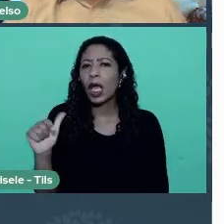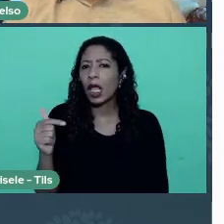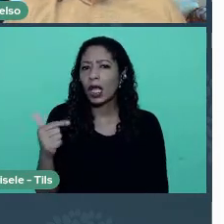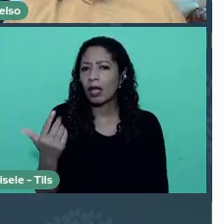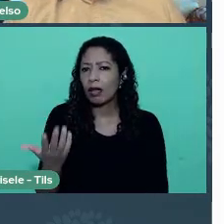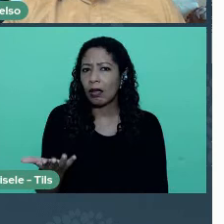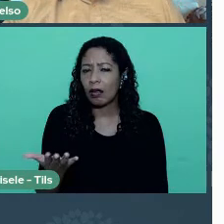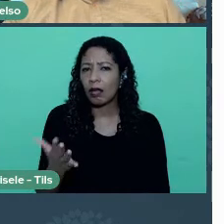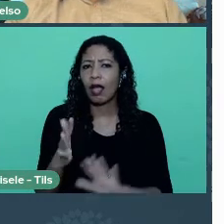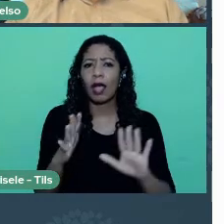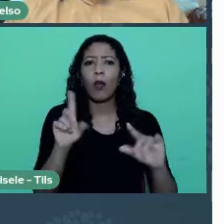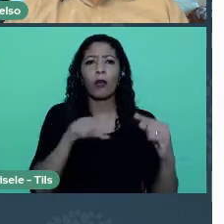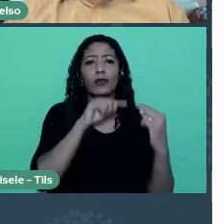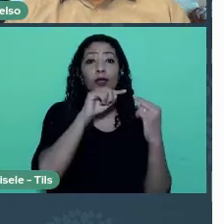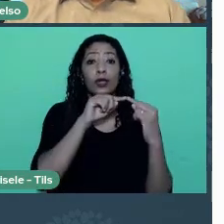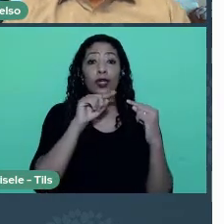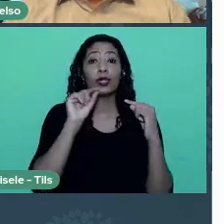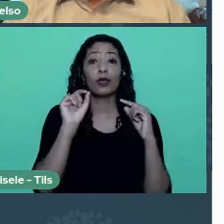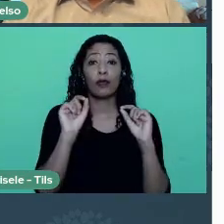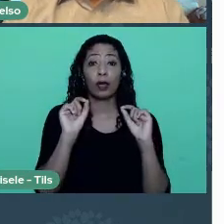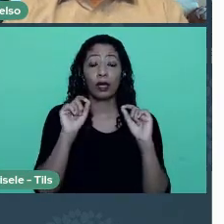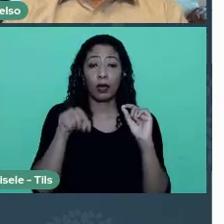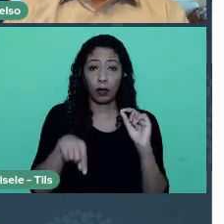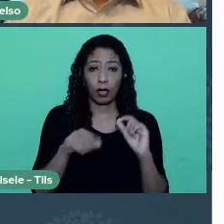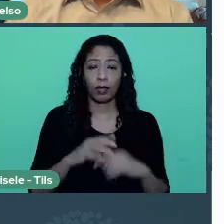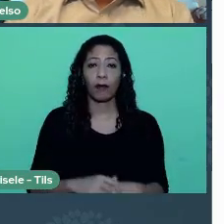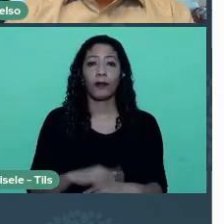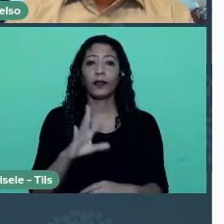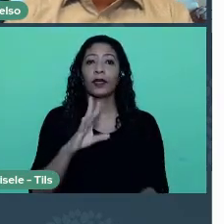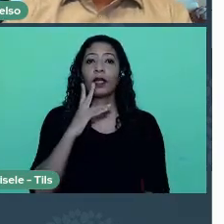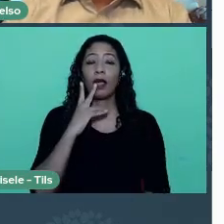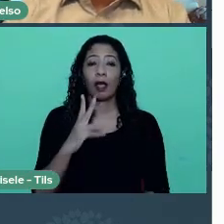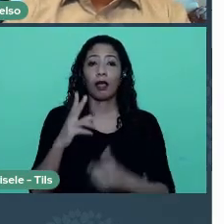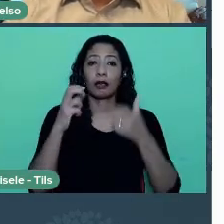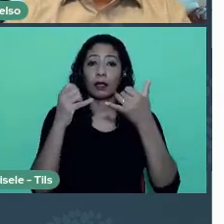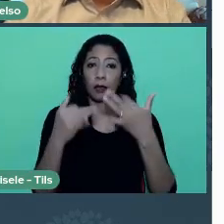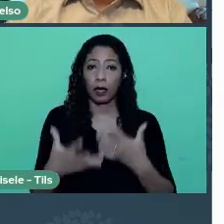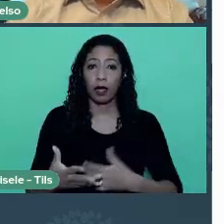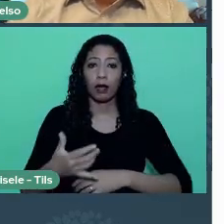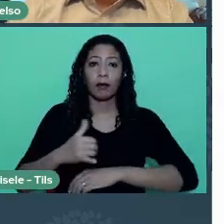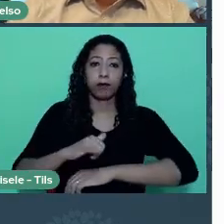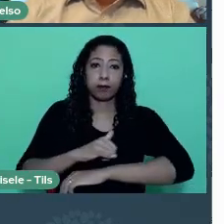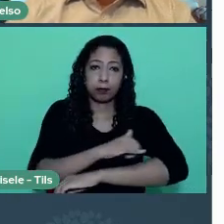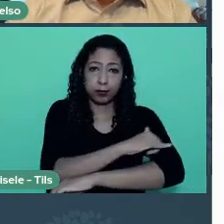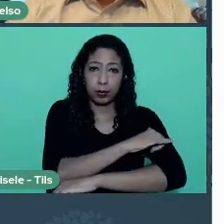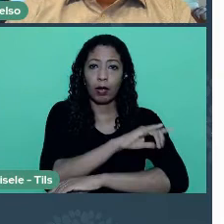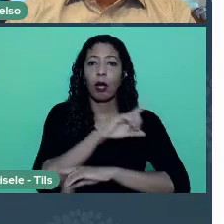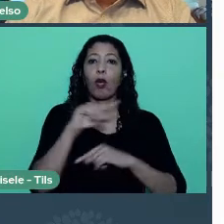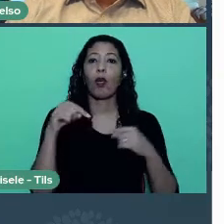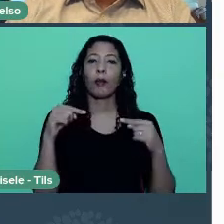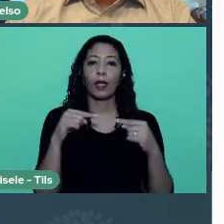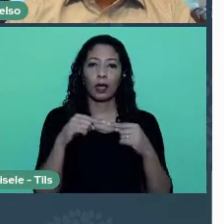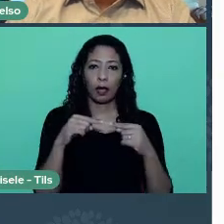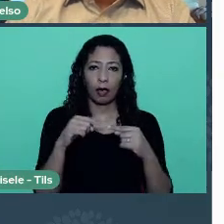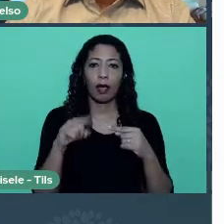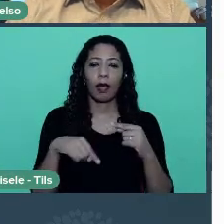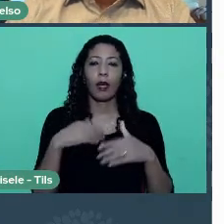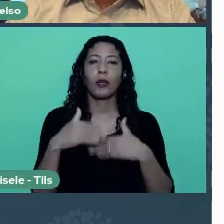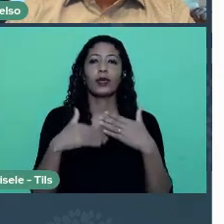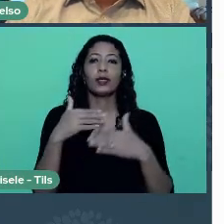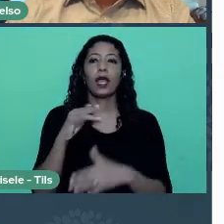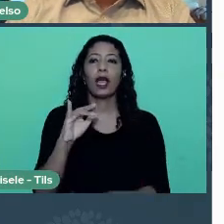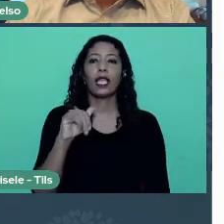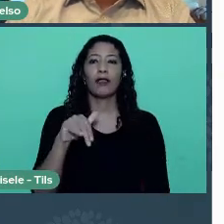ideia aqui é passar a ideia para as pessoas que a obesidade é um processo inflamatório. Então, toda vez que a pessoa